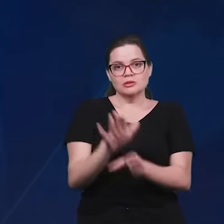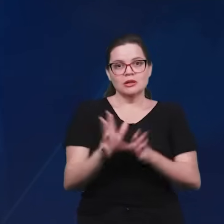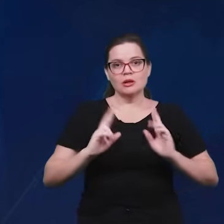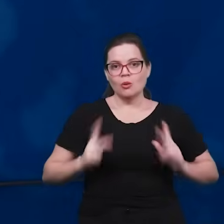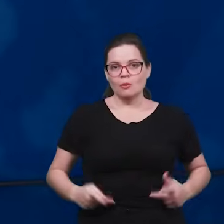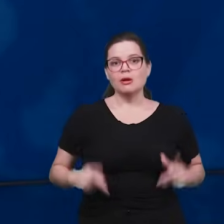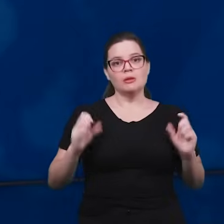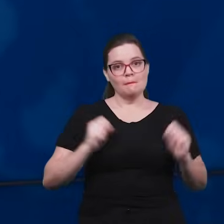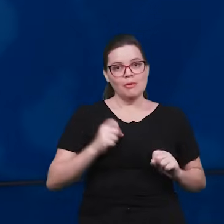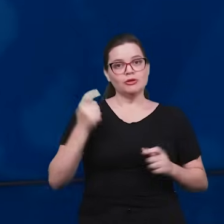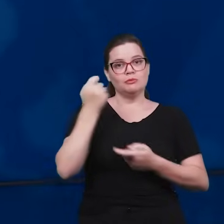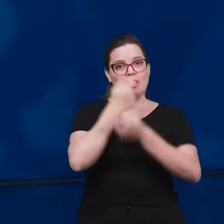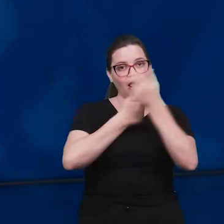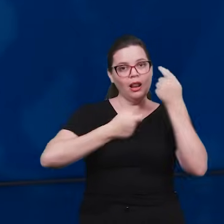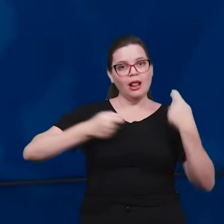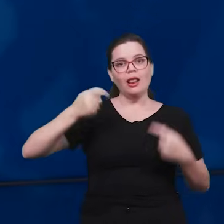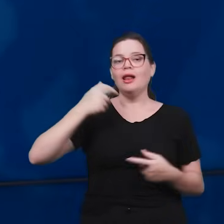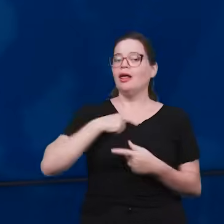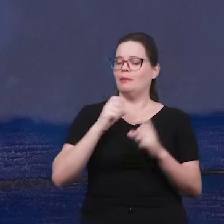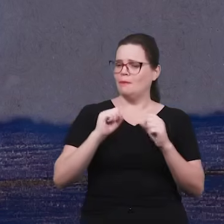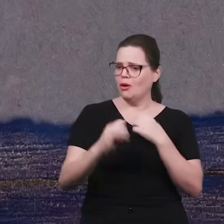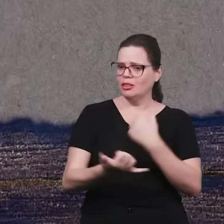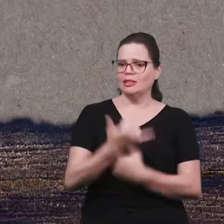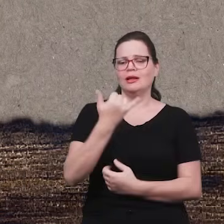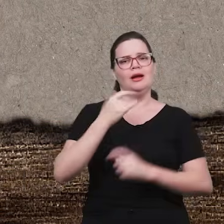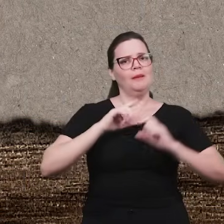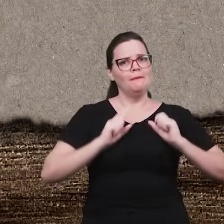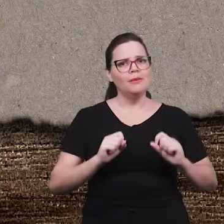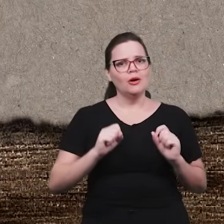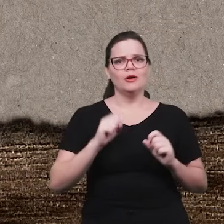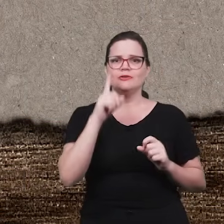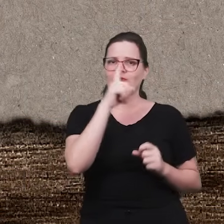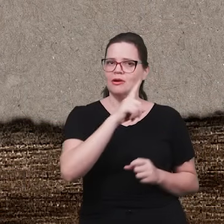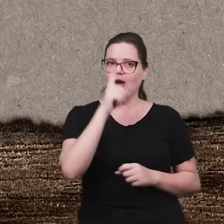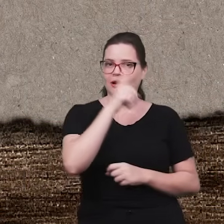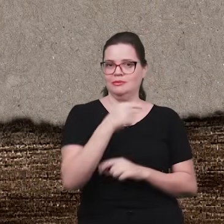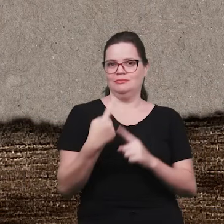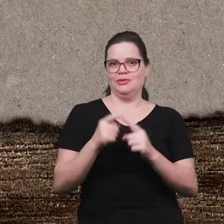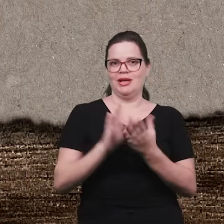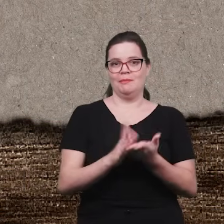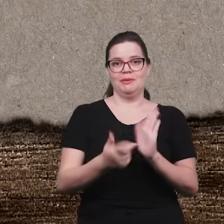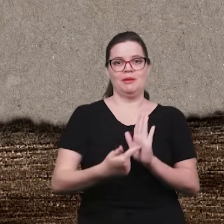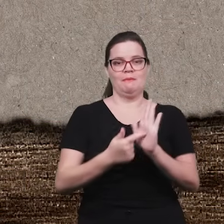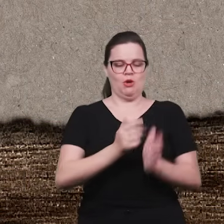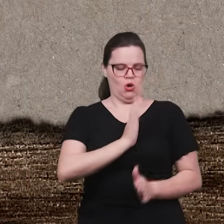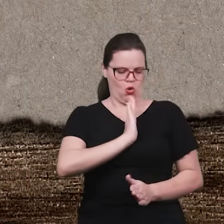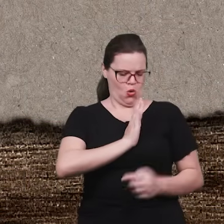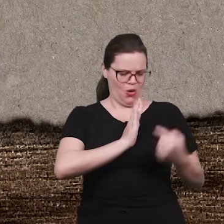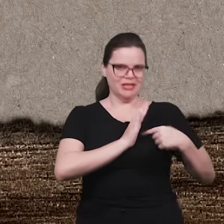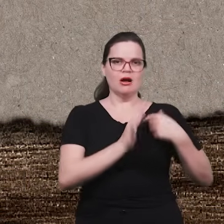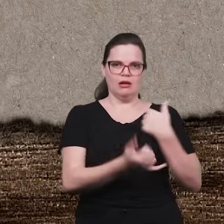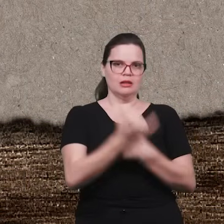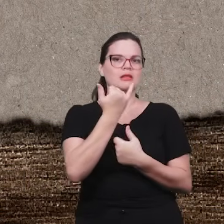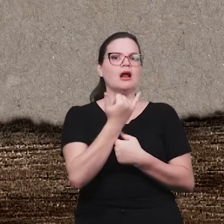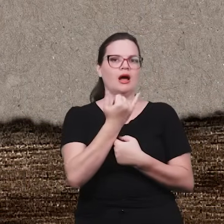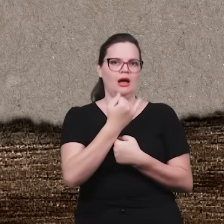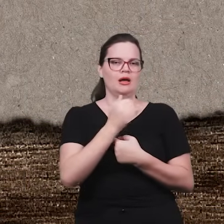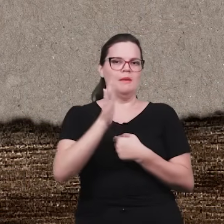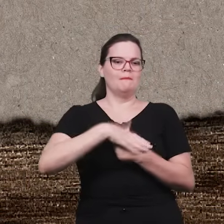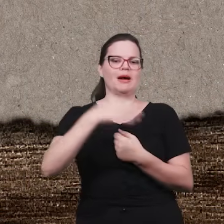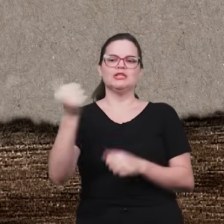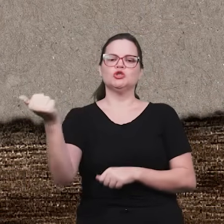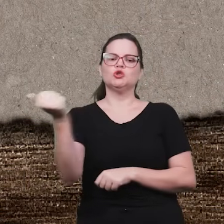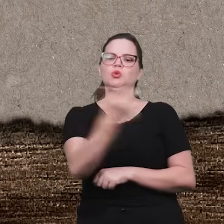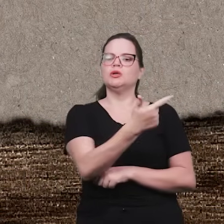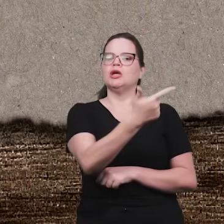enganosos. A Bíblia diz que enganoso é o coração, mais do que todas as